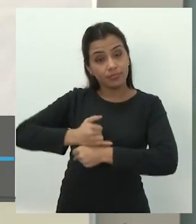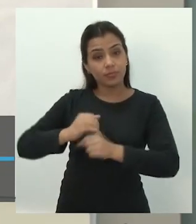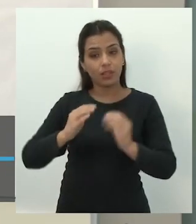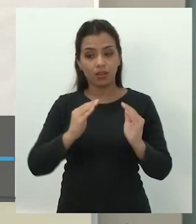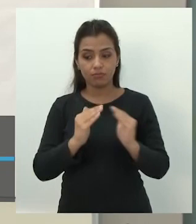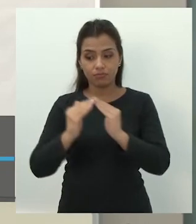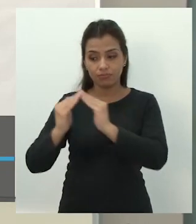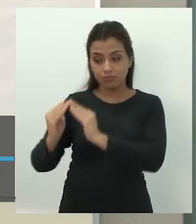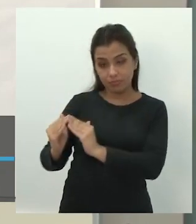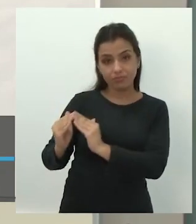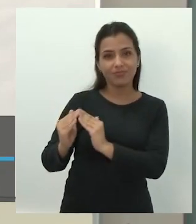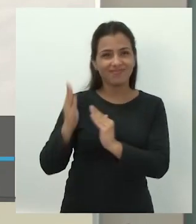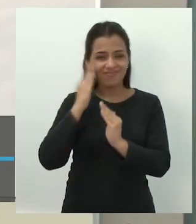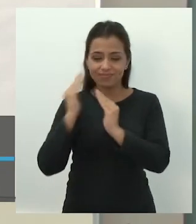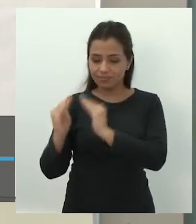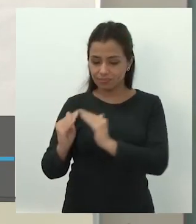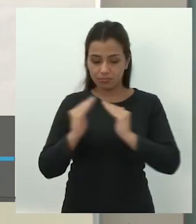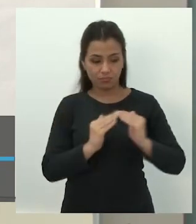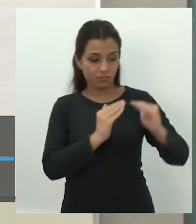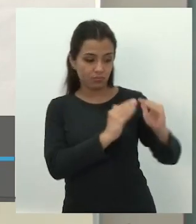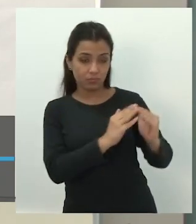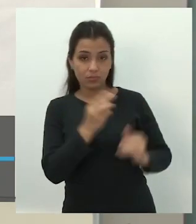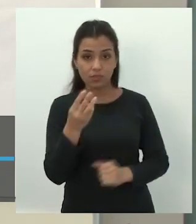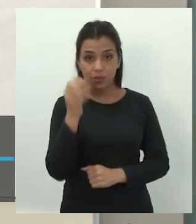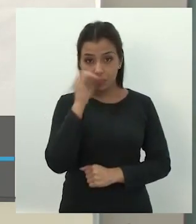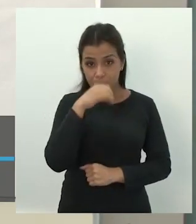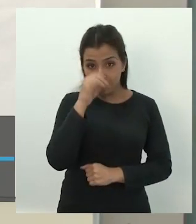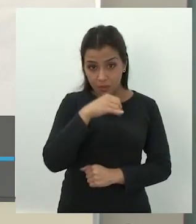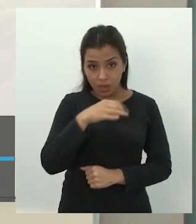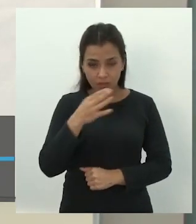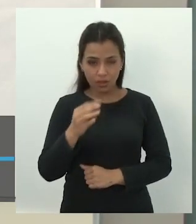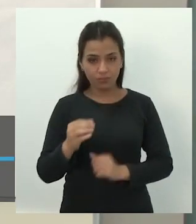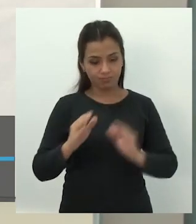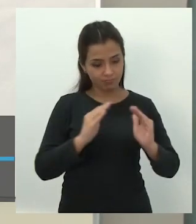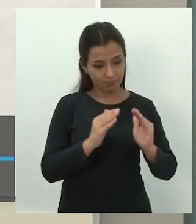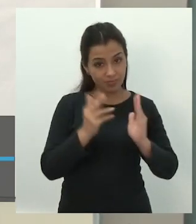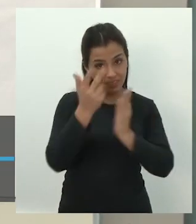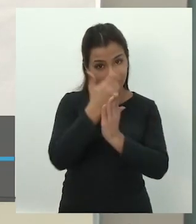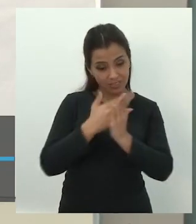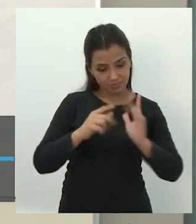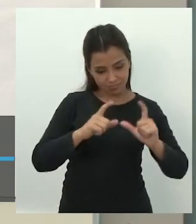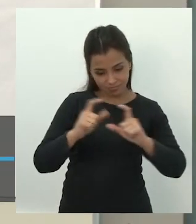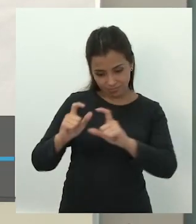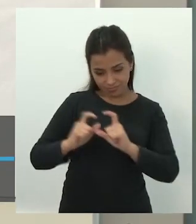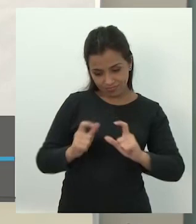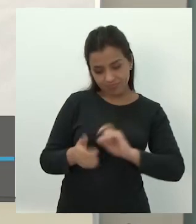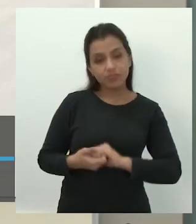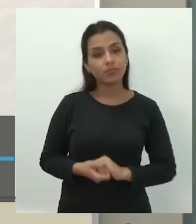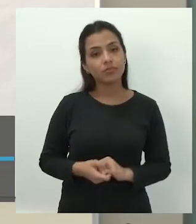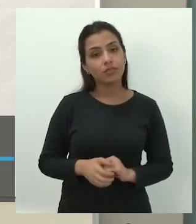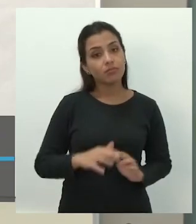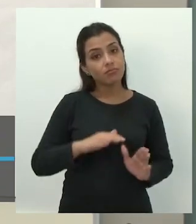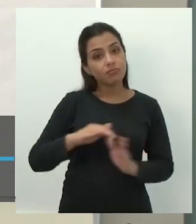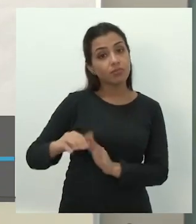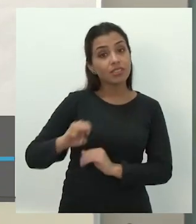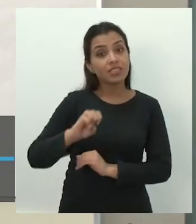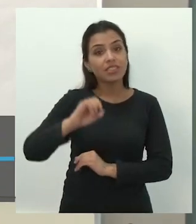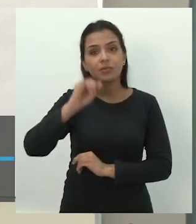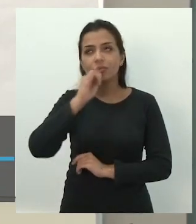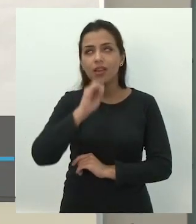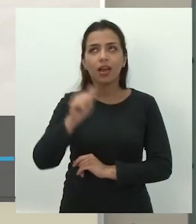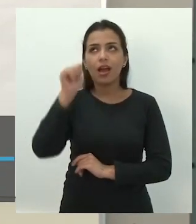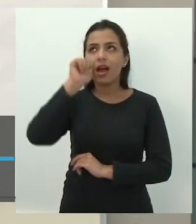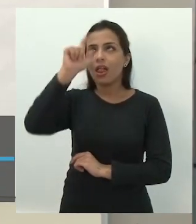lobo não consegue derrubar, enfim. Né? Vamos supor que eu queira fazer a lenda urbana lá da loira do banheiro. Eu vou desenhar, né, o